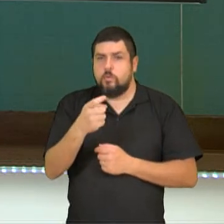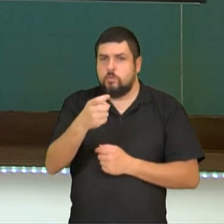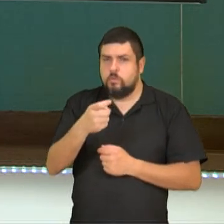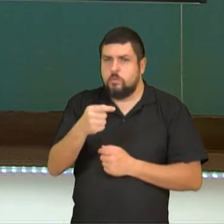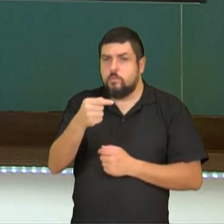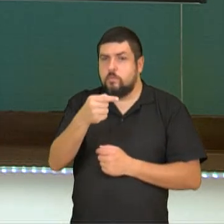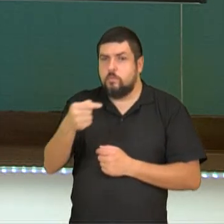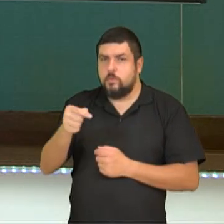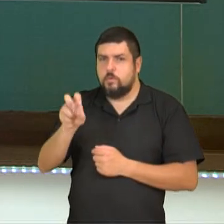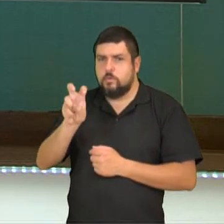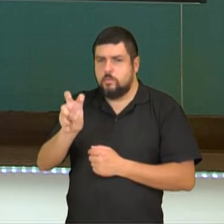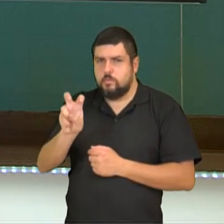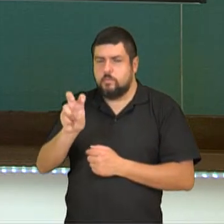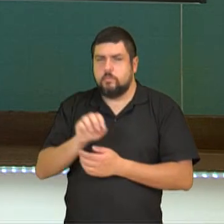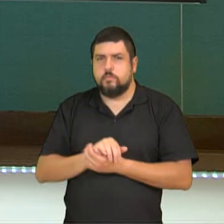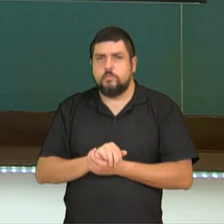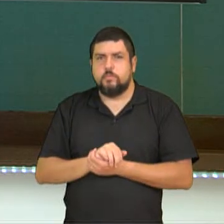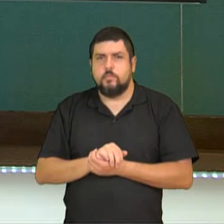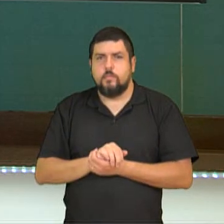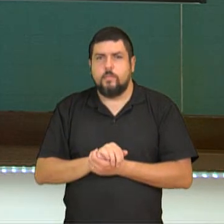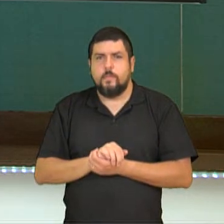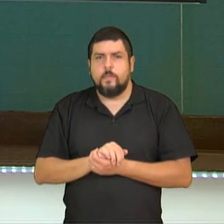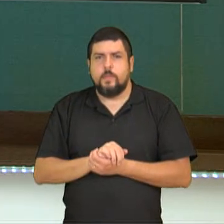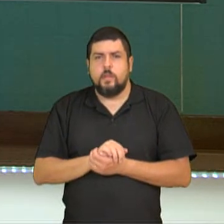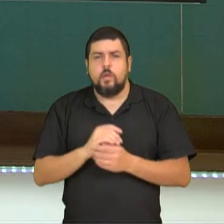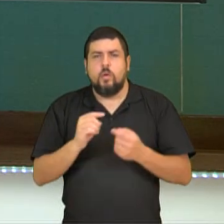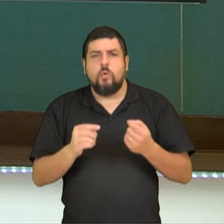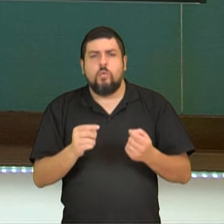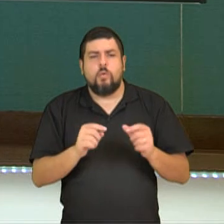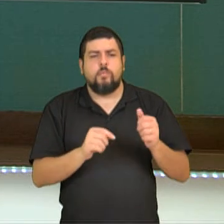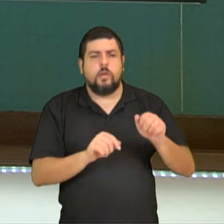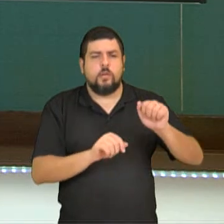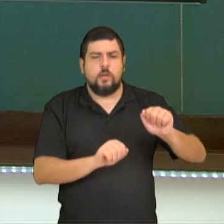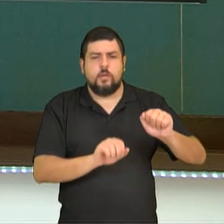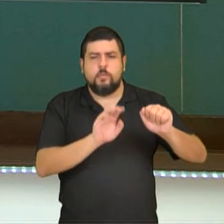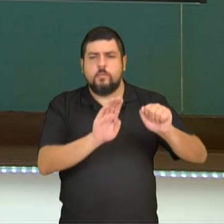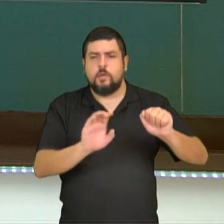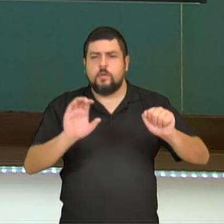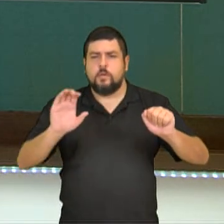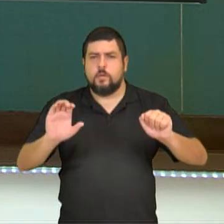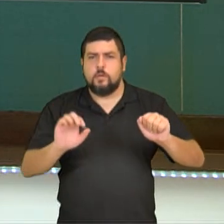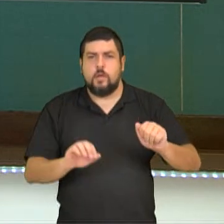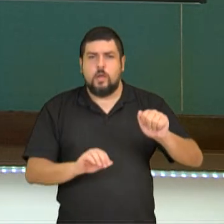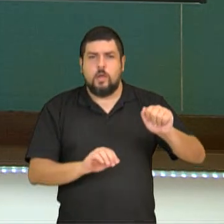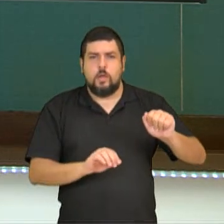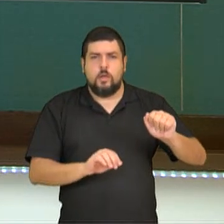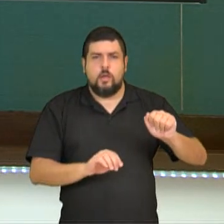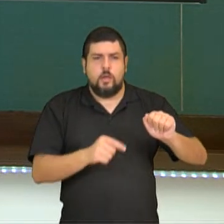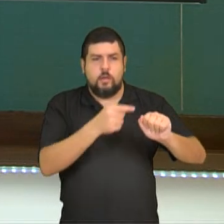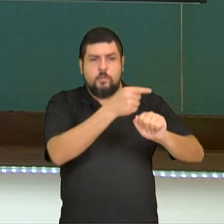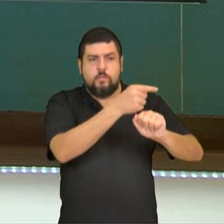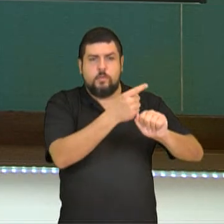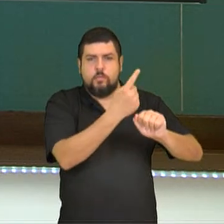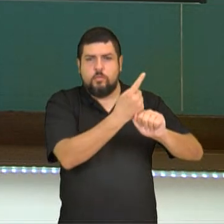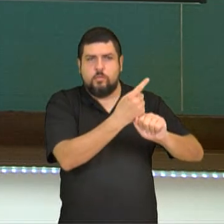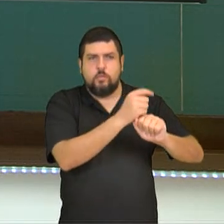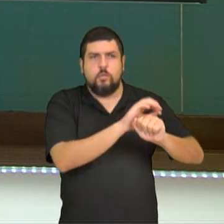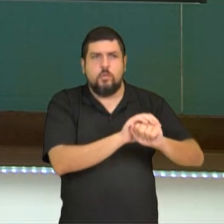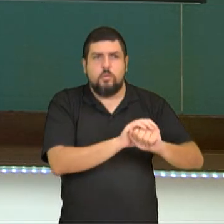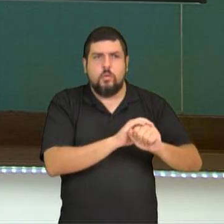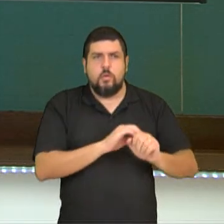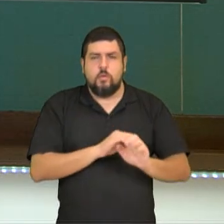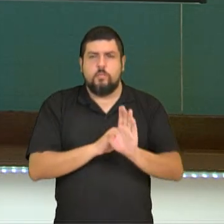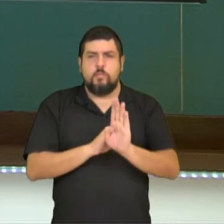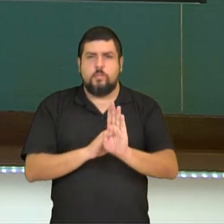mesmo processo. Encontra o valor de A, B e C. Então, A é menos 1, B é 4 e C é menos 5.